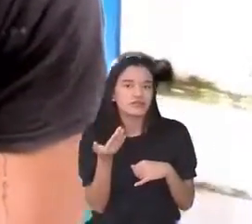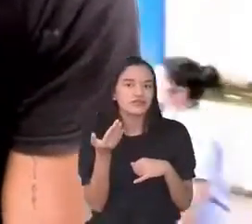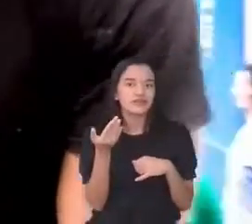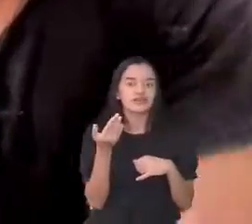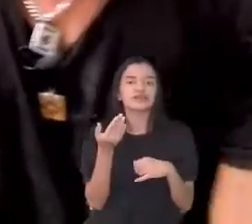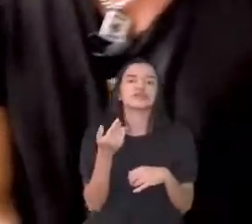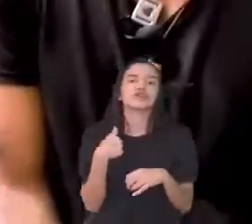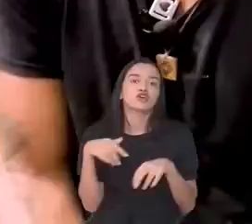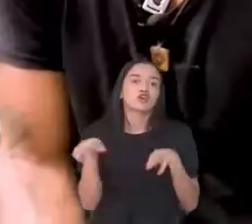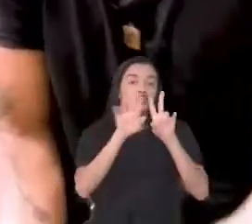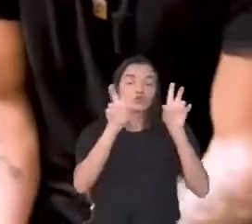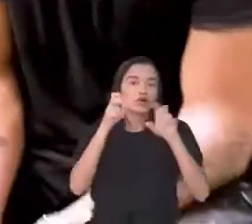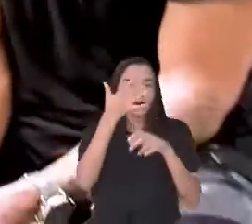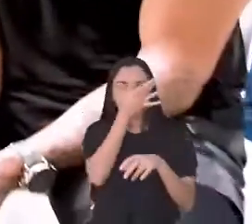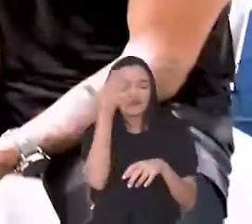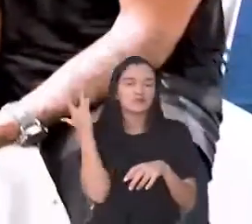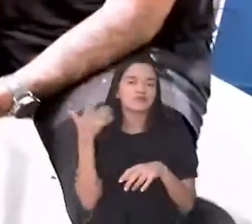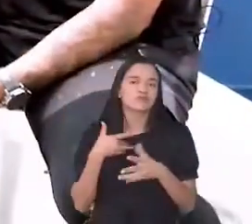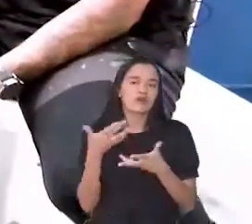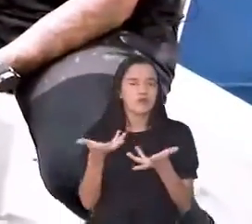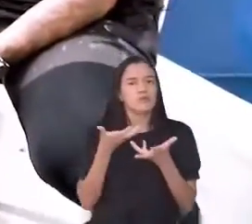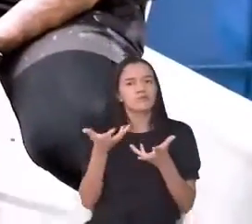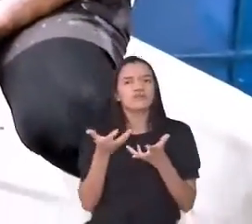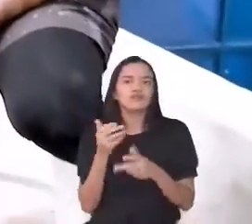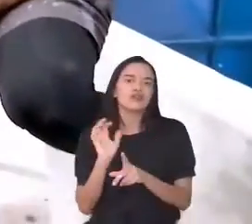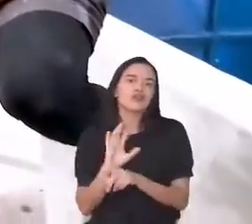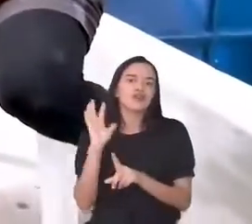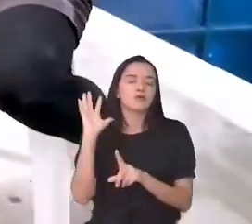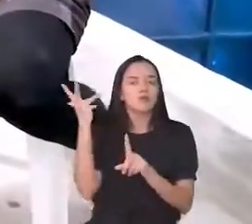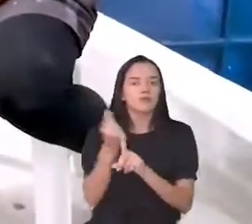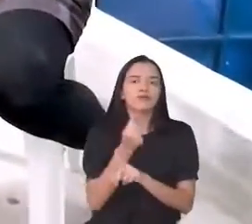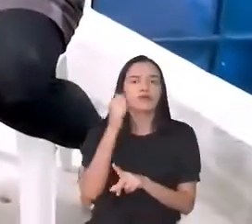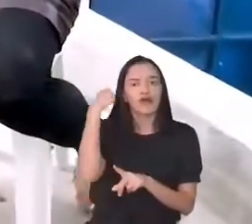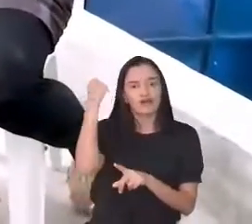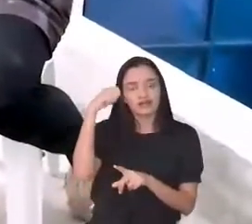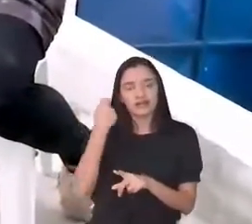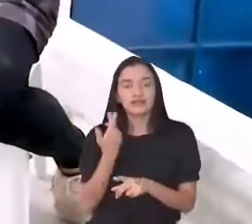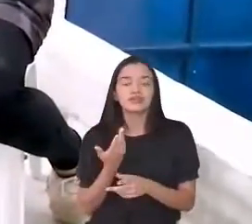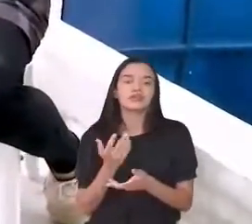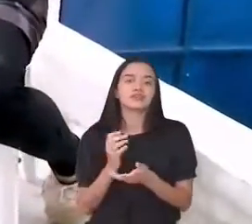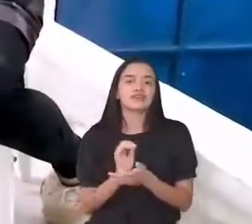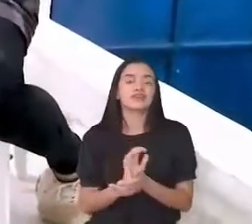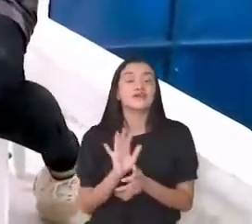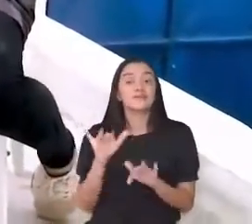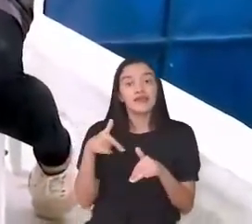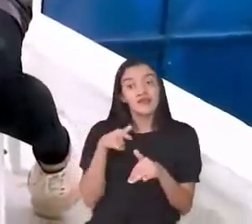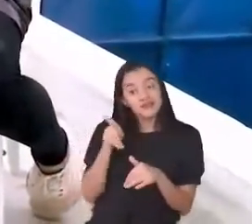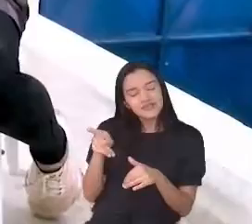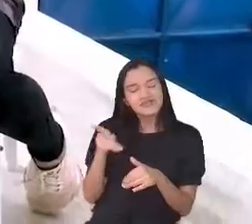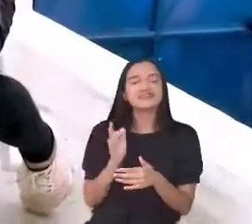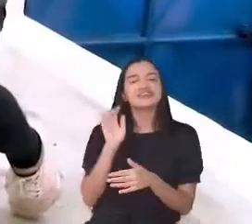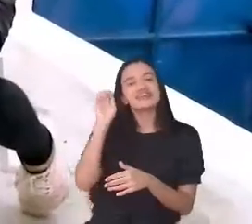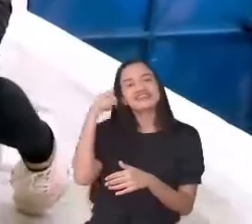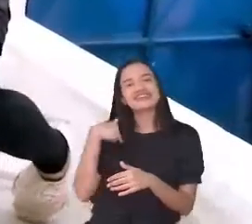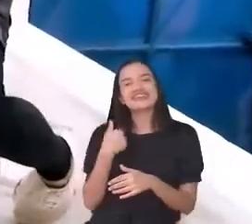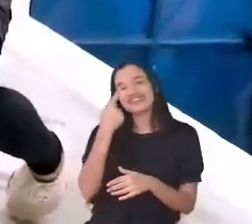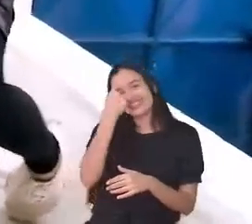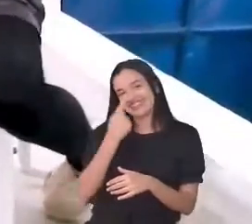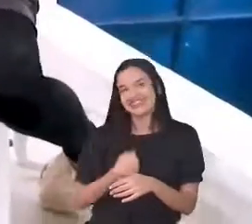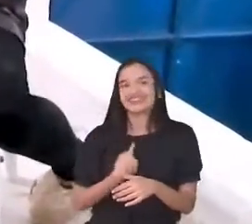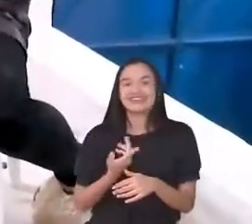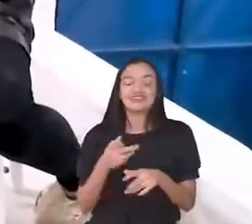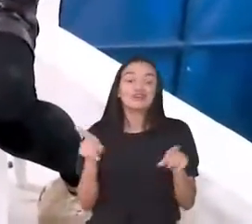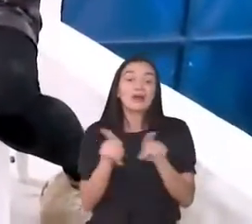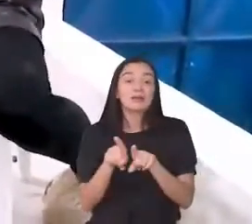sobre pessoas que a gente quer conhecer mais, seja um artista. E aí, você é um artista, então vamos a aqui. Tá cheio de perfil, né? Pronto,